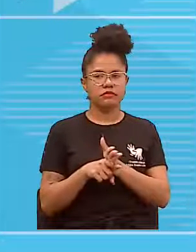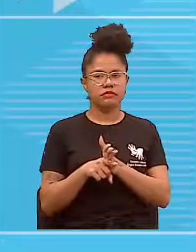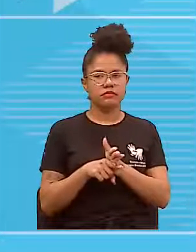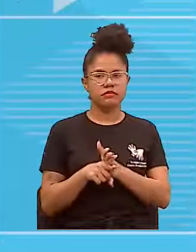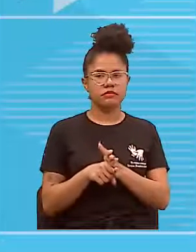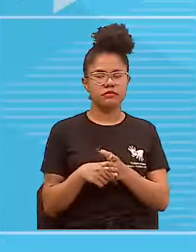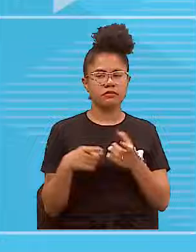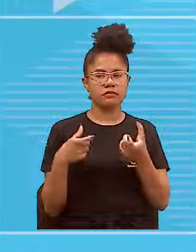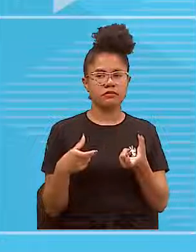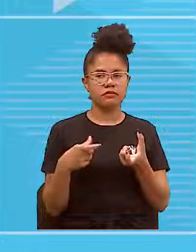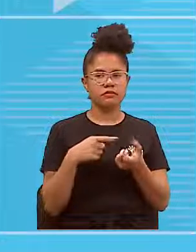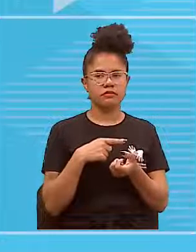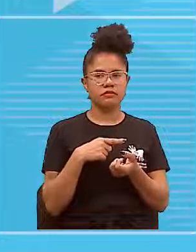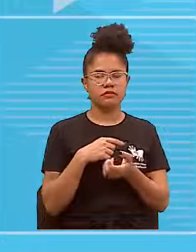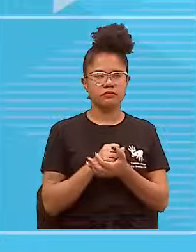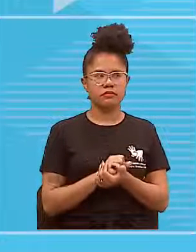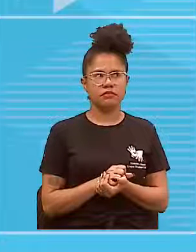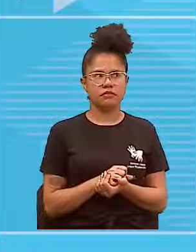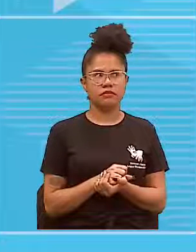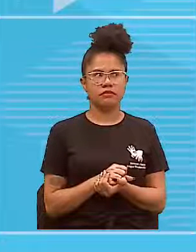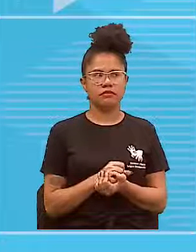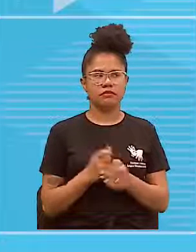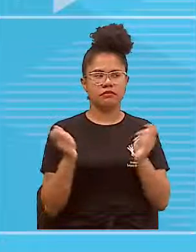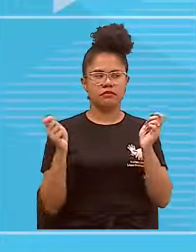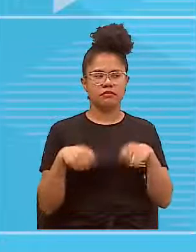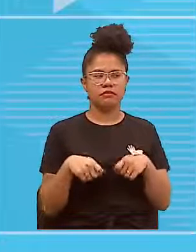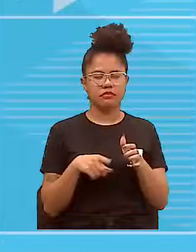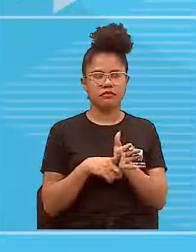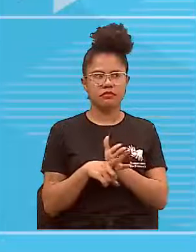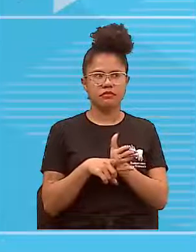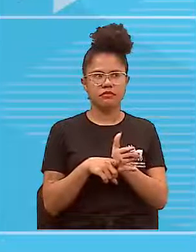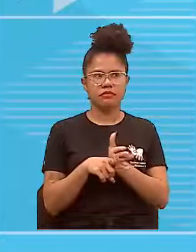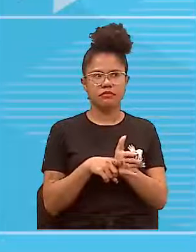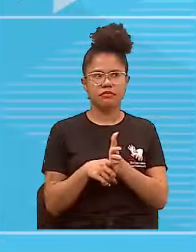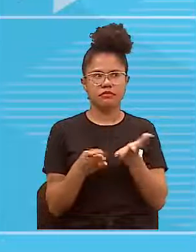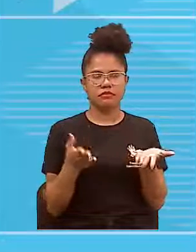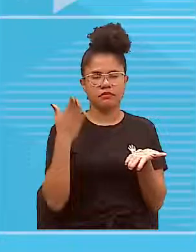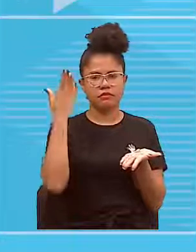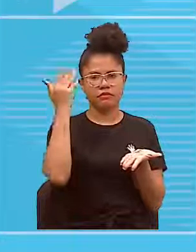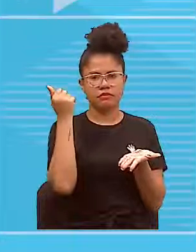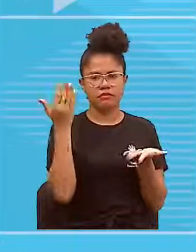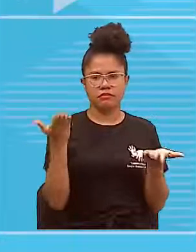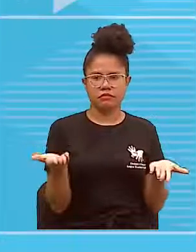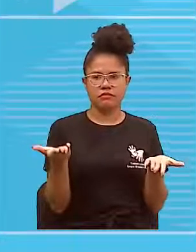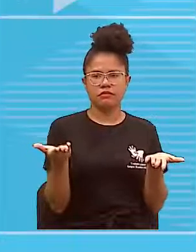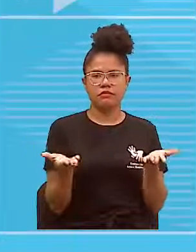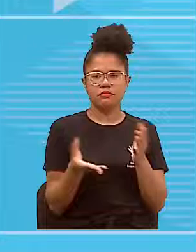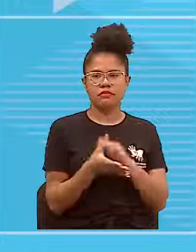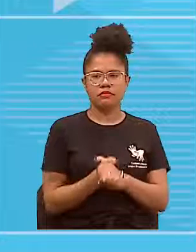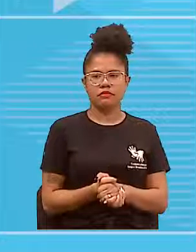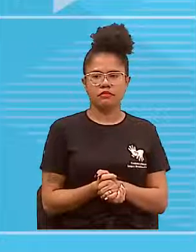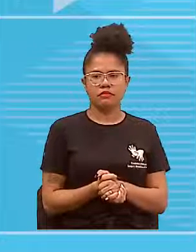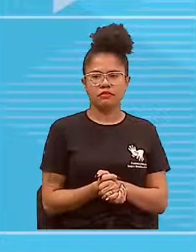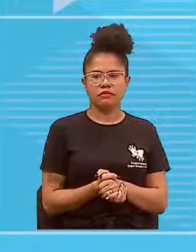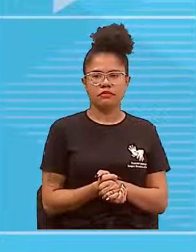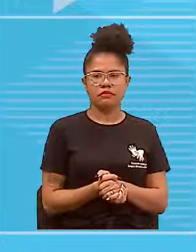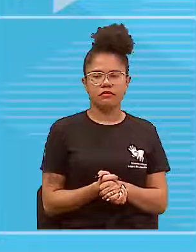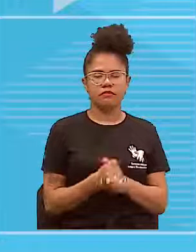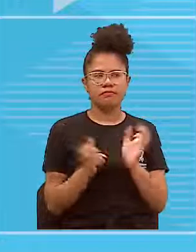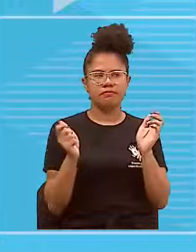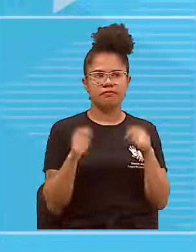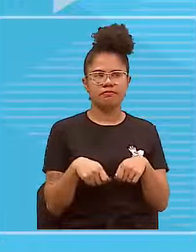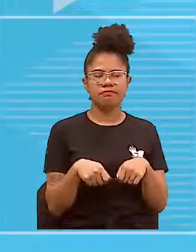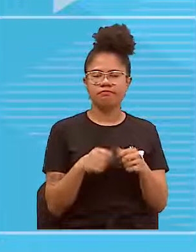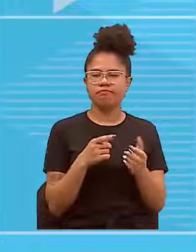De onde vem os dados? Eu preciso de dados para poder tirar média, mediana e moda. Eu preciso de dados. Ah, professor, não